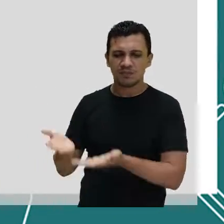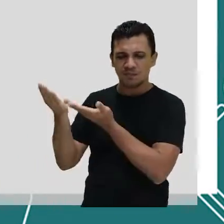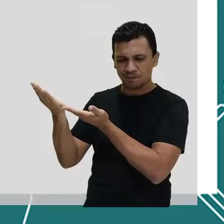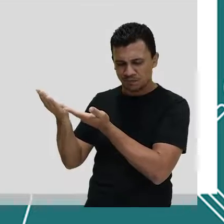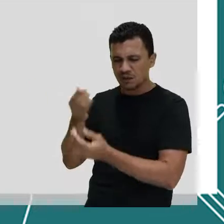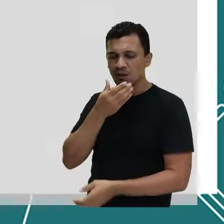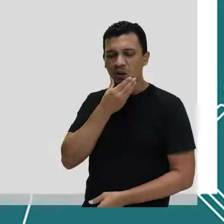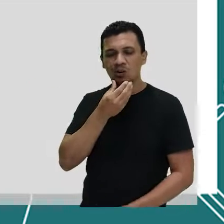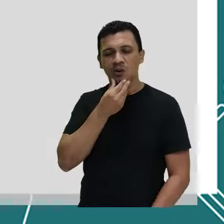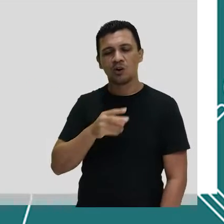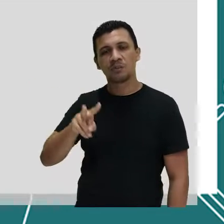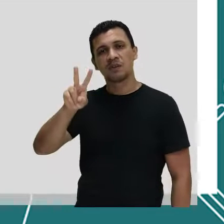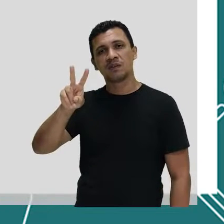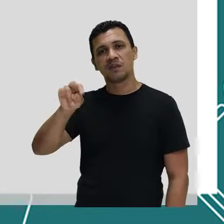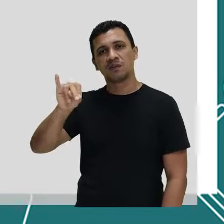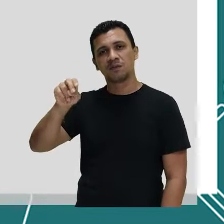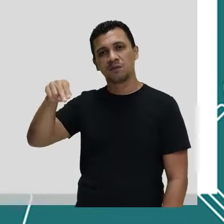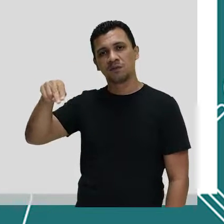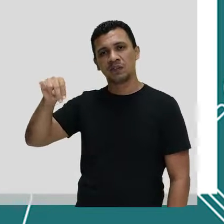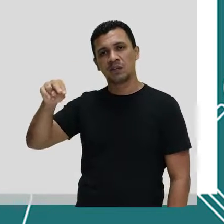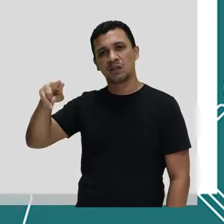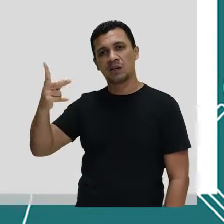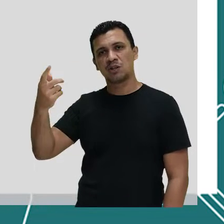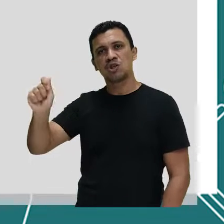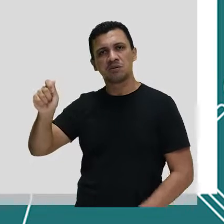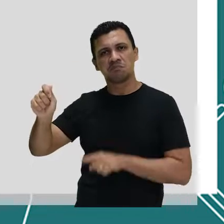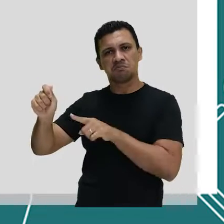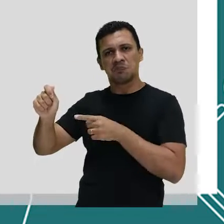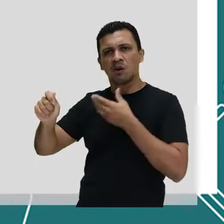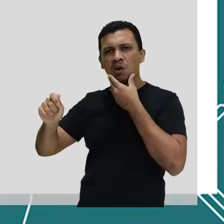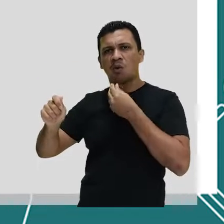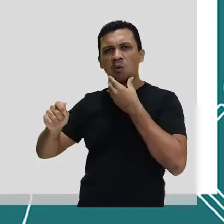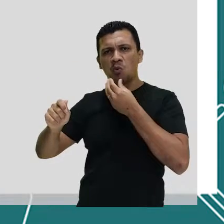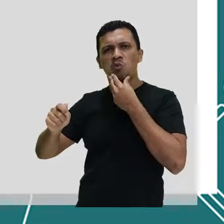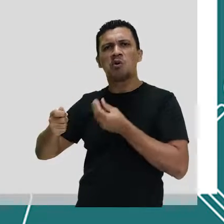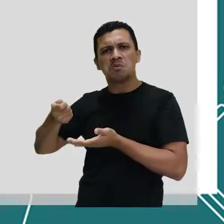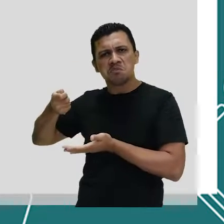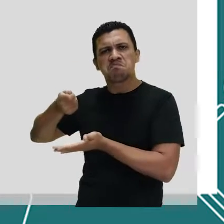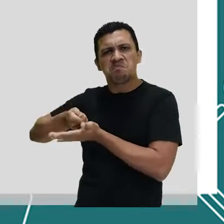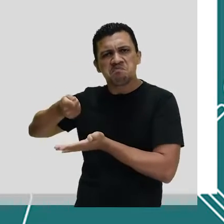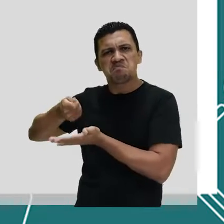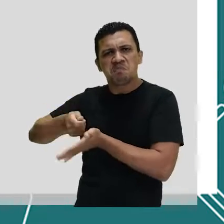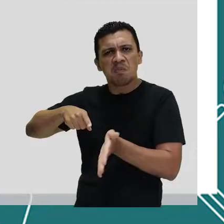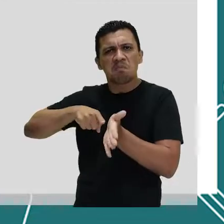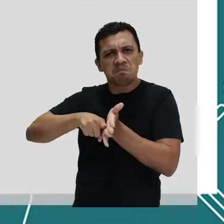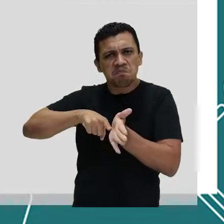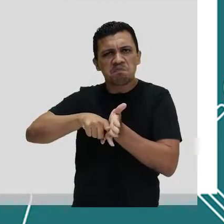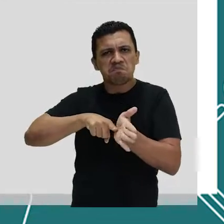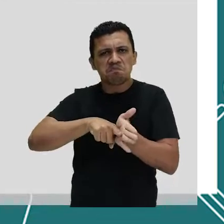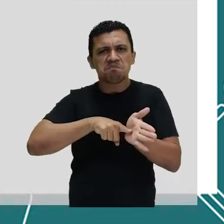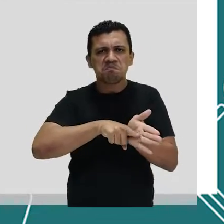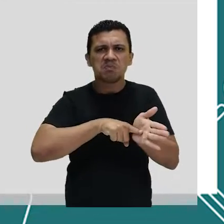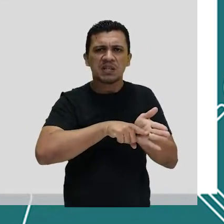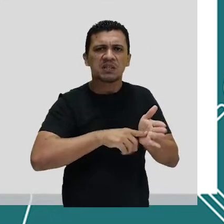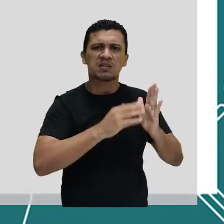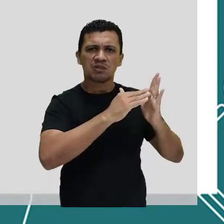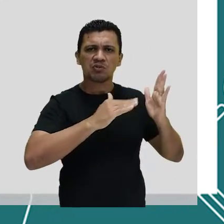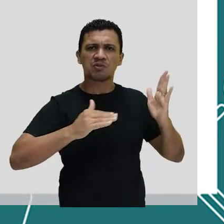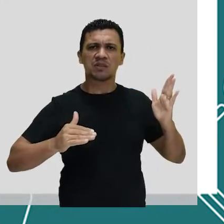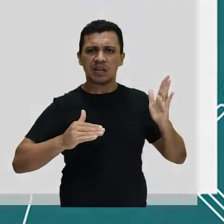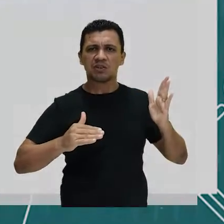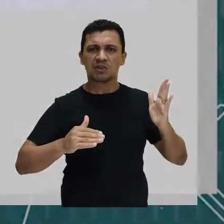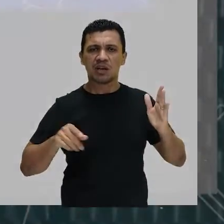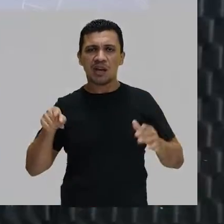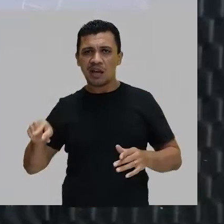foi uma das figuras mais emblemáticas e mais firmes nessa questão da pesquisa da estética que vai de encontro à